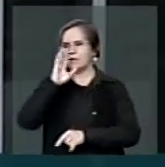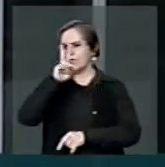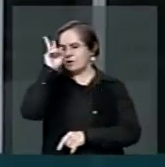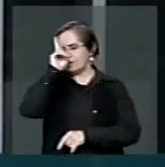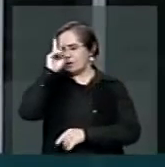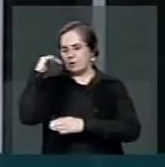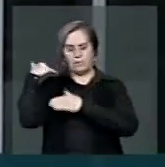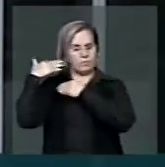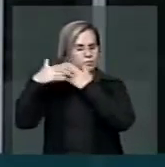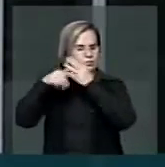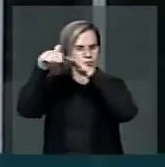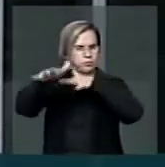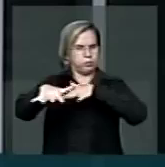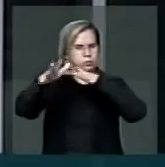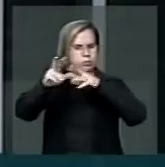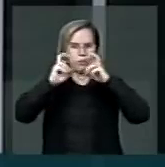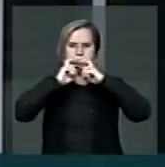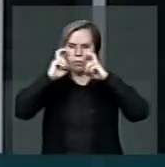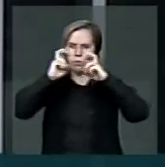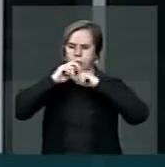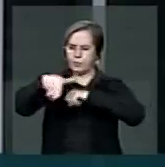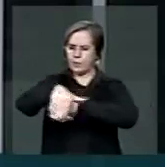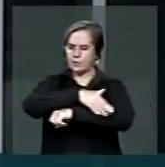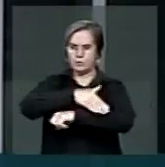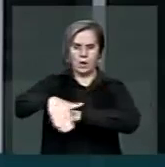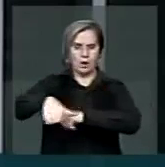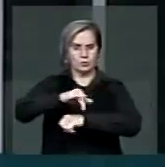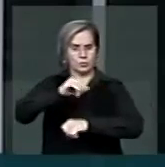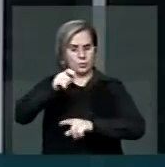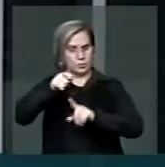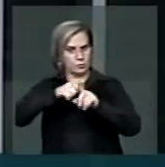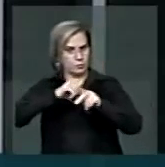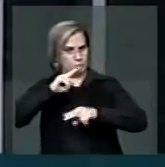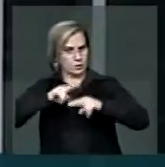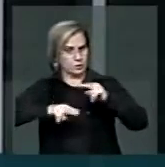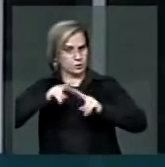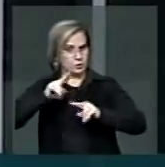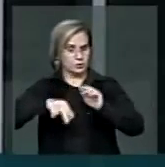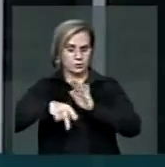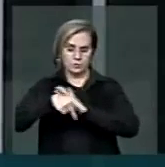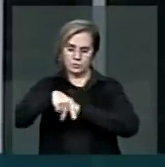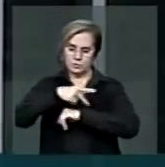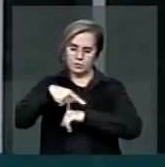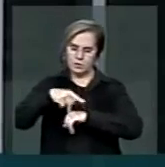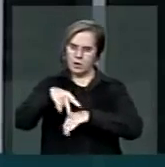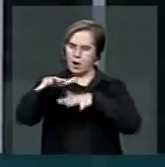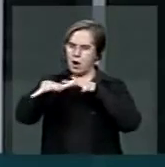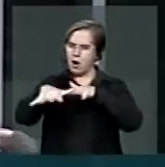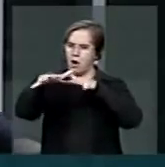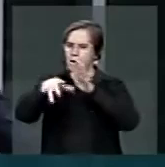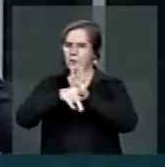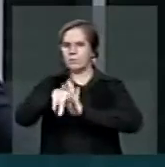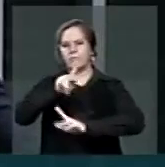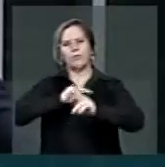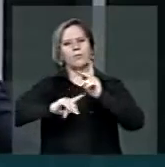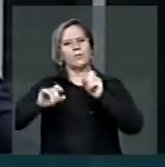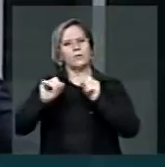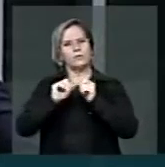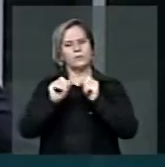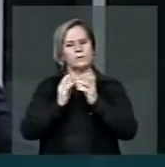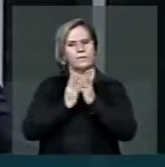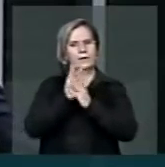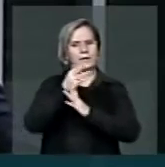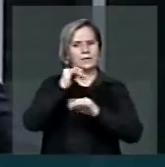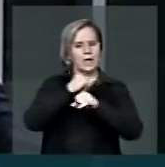de manifestações que tomou conta das ruas das maiores cidades do nosso país, a mobilização popular feita através da